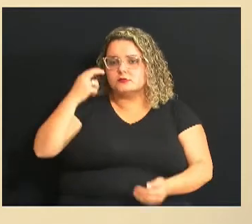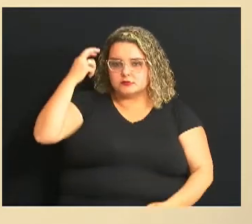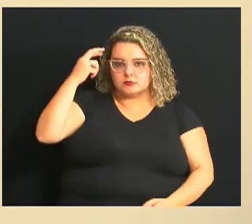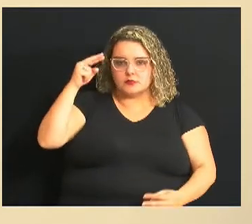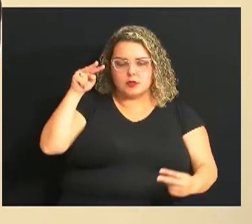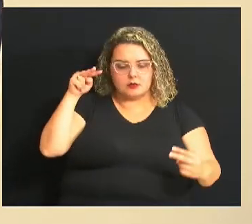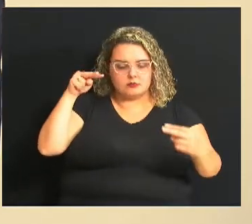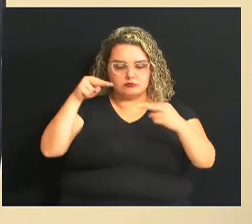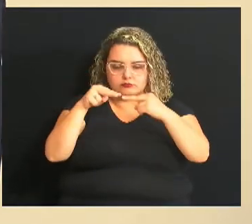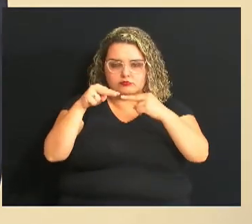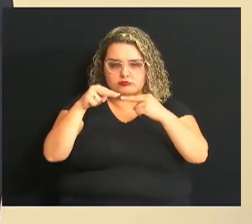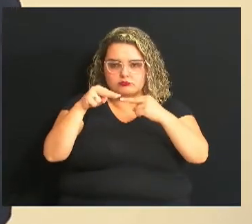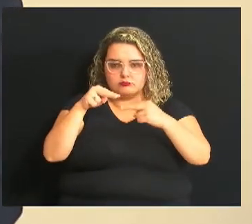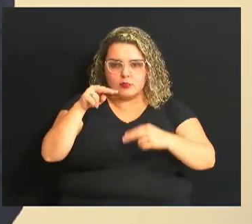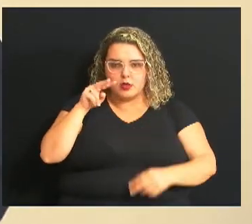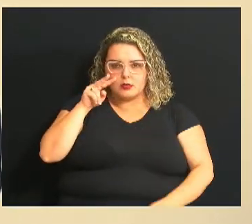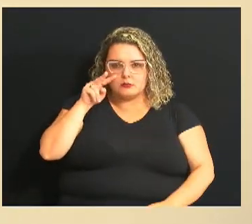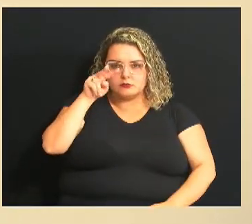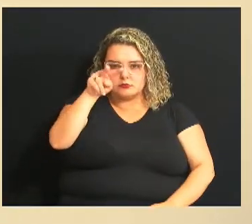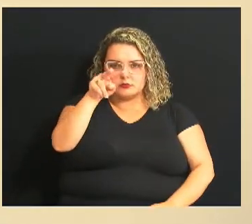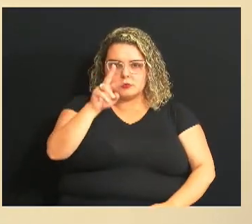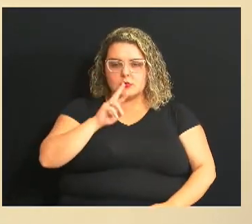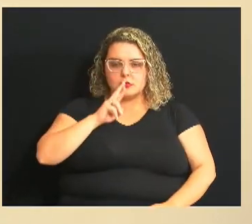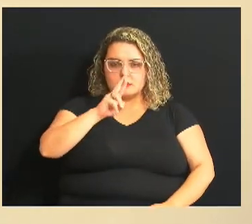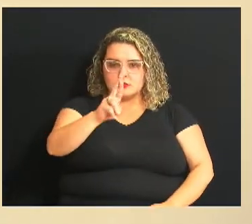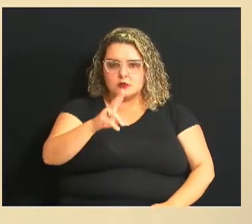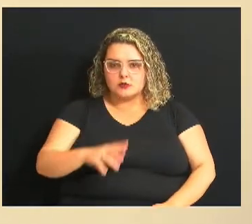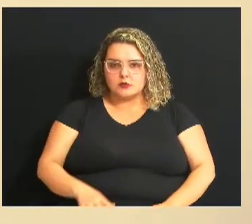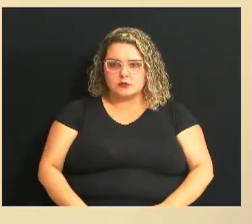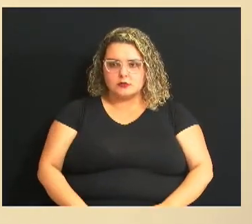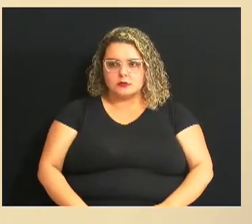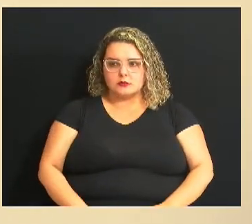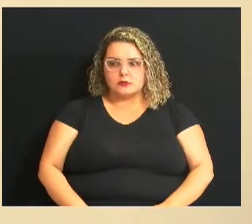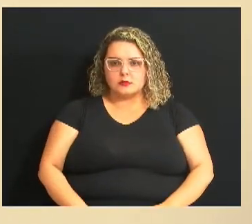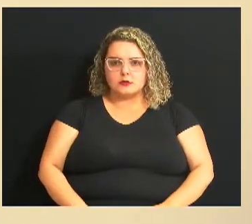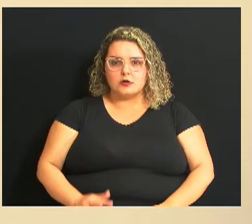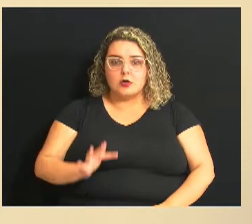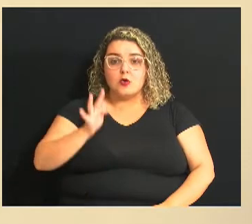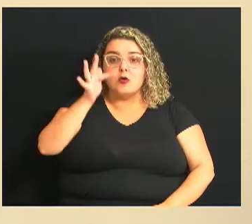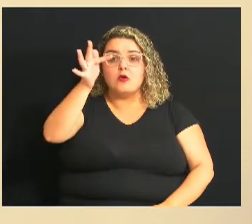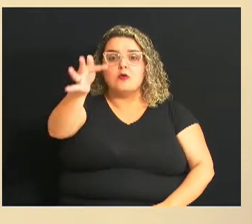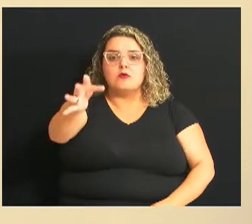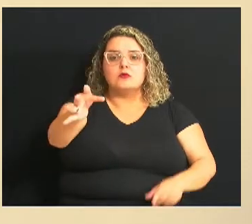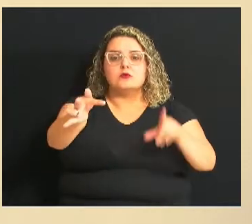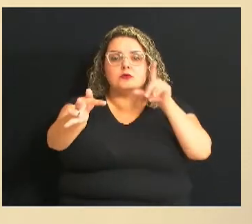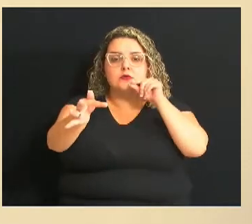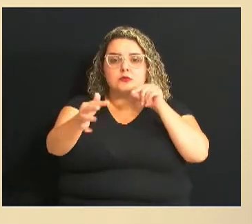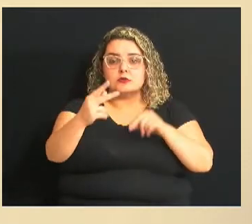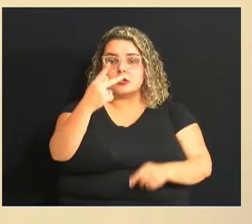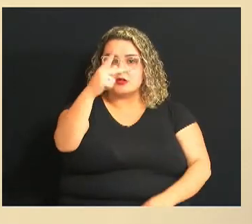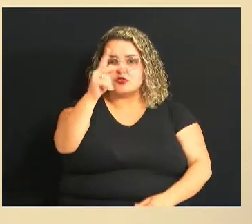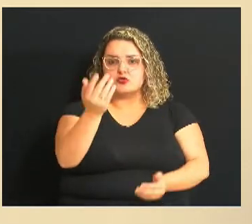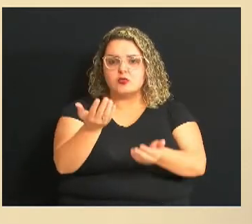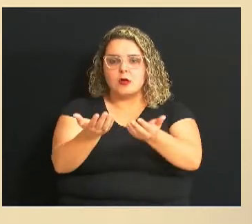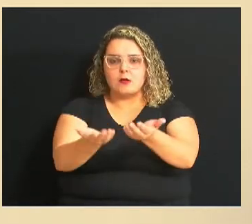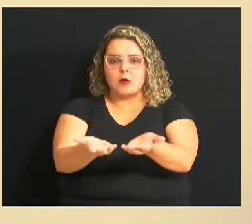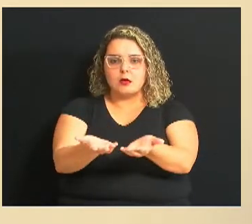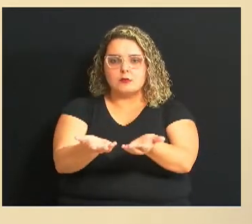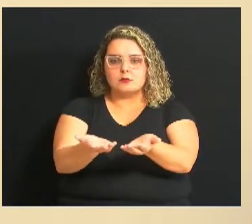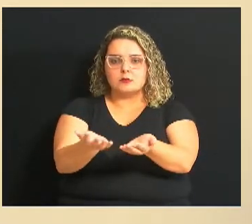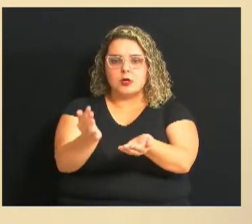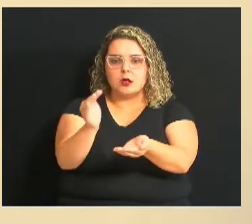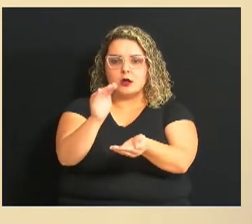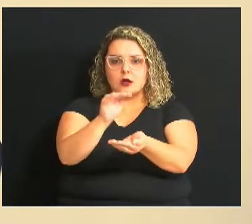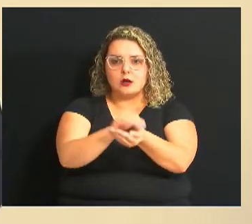dos olhos daquele rapaz e respondeu: o futuro dessa ave está em suas mãos.